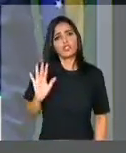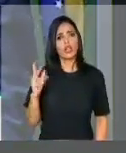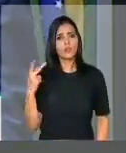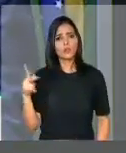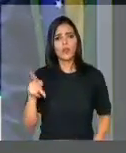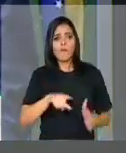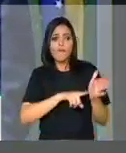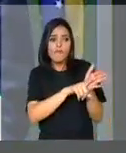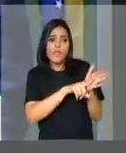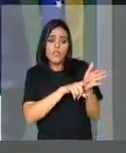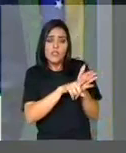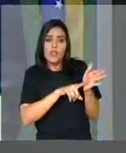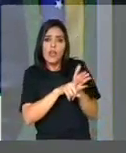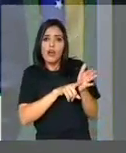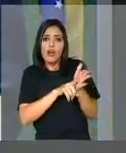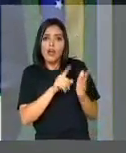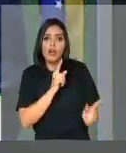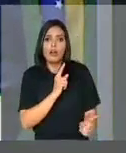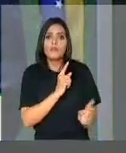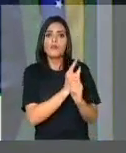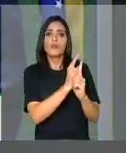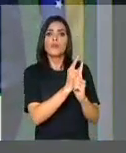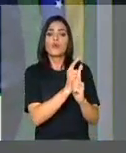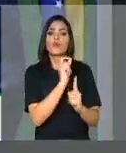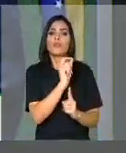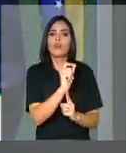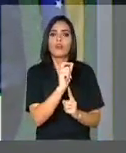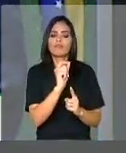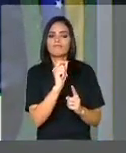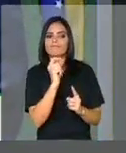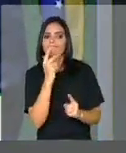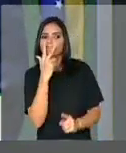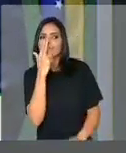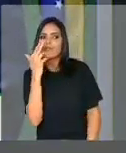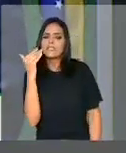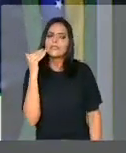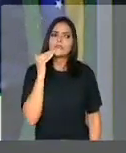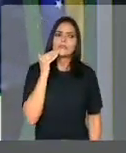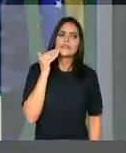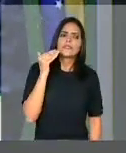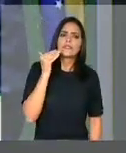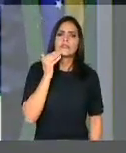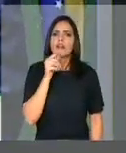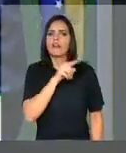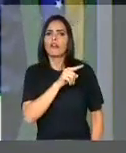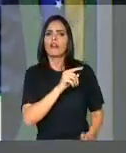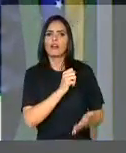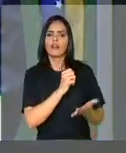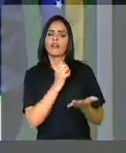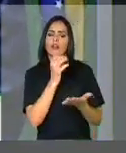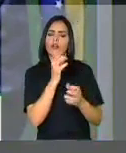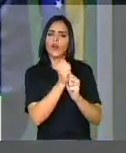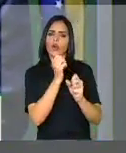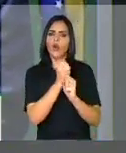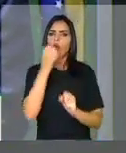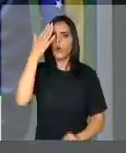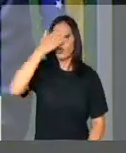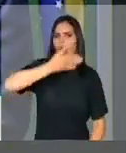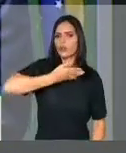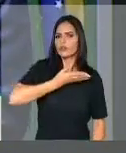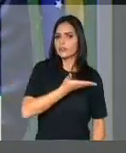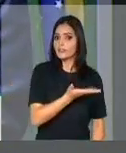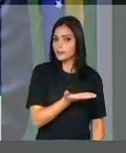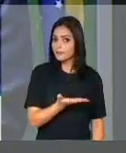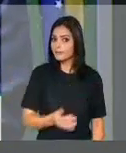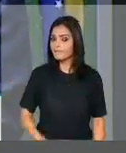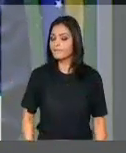dever de fiscalizar, encontraram imperfeições na prestação de contas.